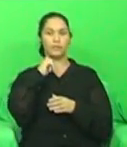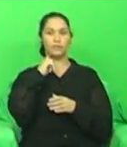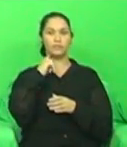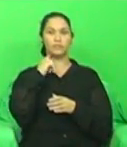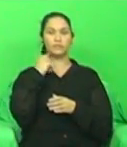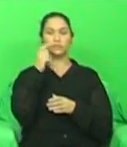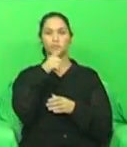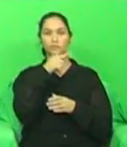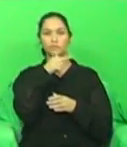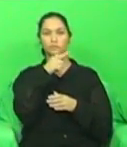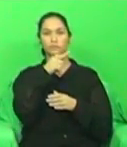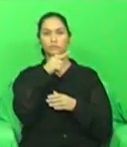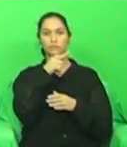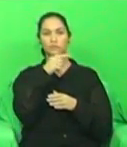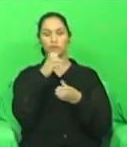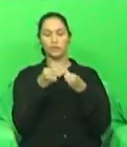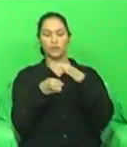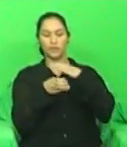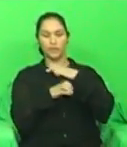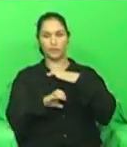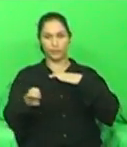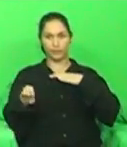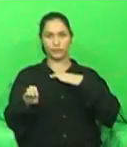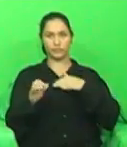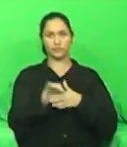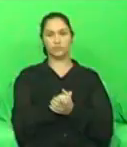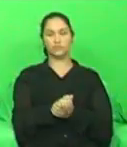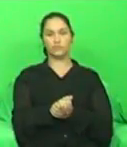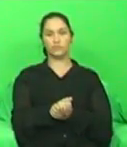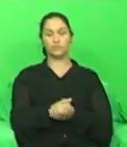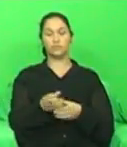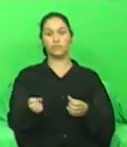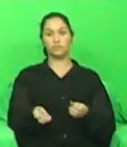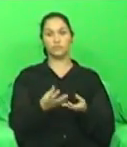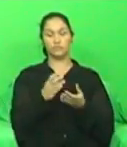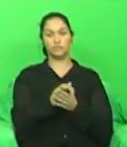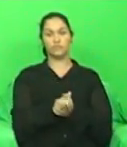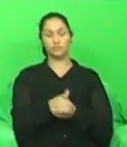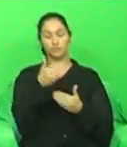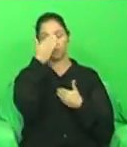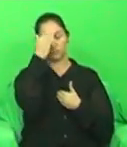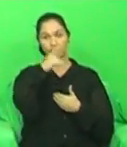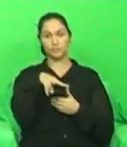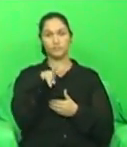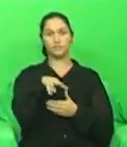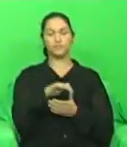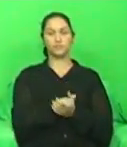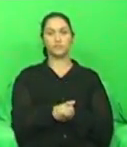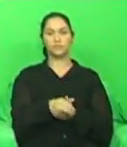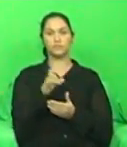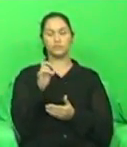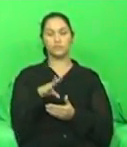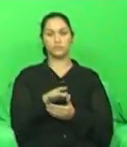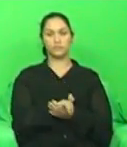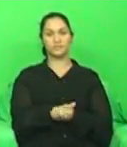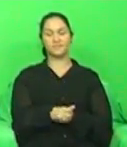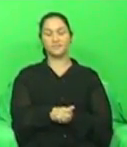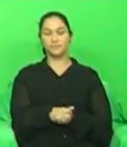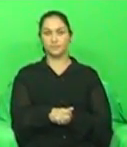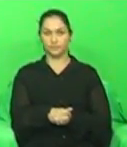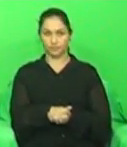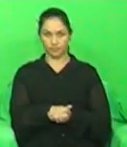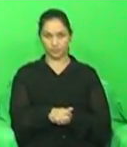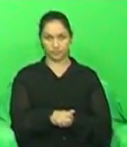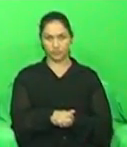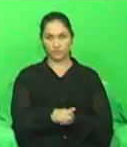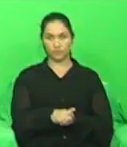rapper as pessoas entram agora vão ter que inventar jogador brigador e de fato de a seleção fazer uma pequena retificação na realidade isso foi no mandato